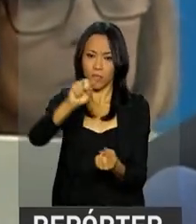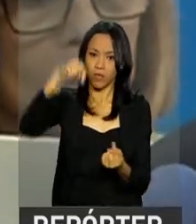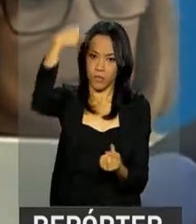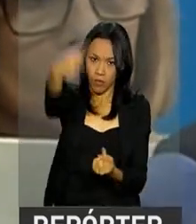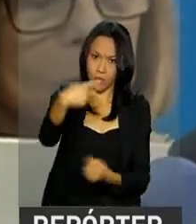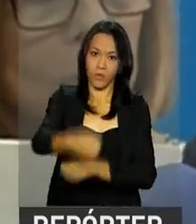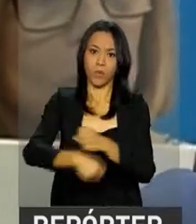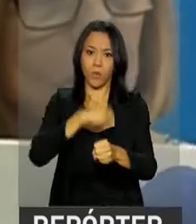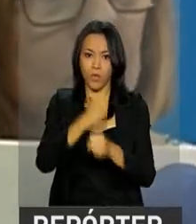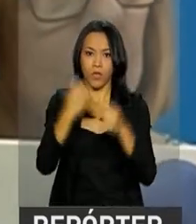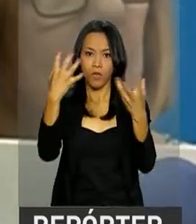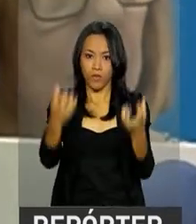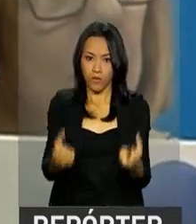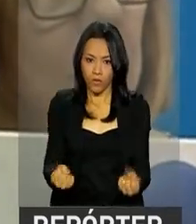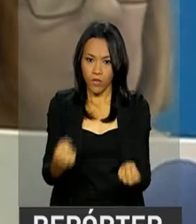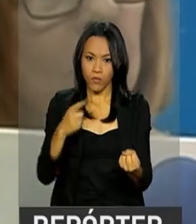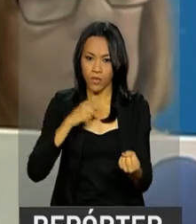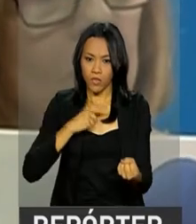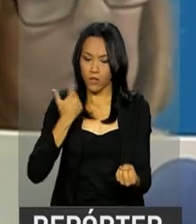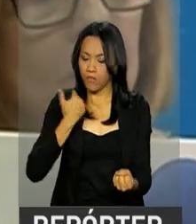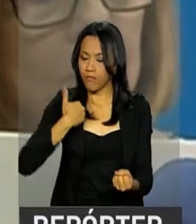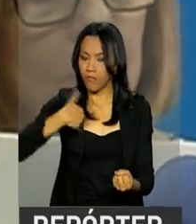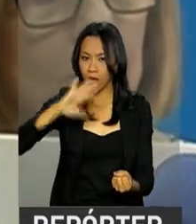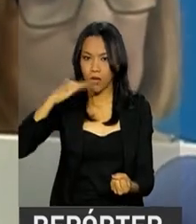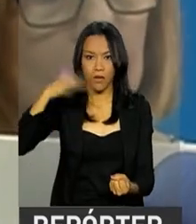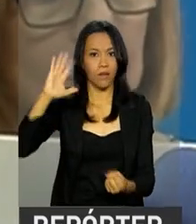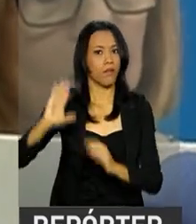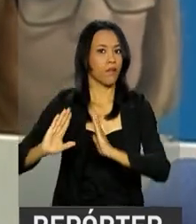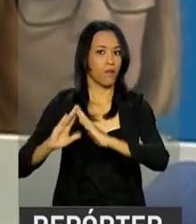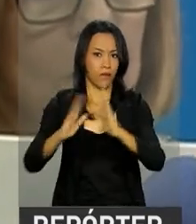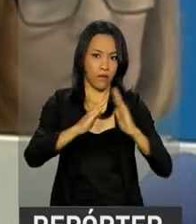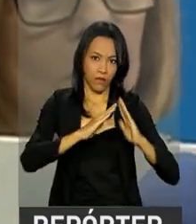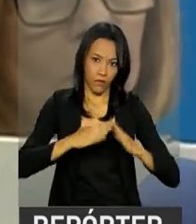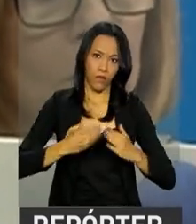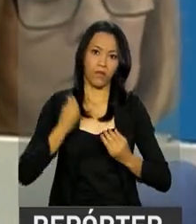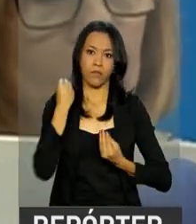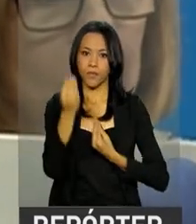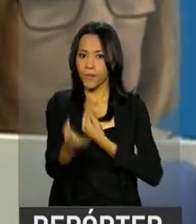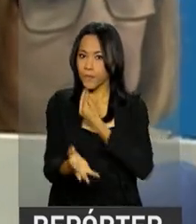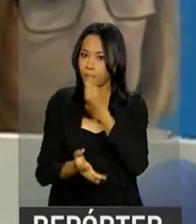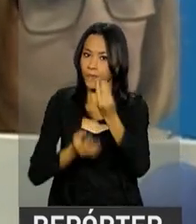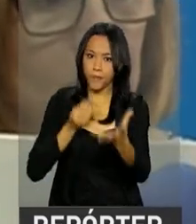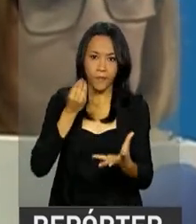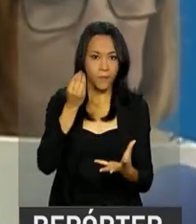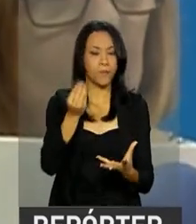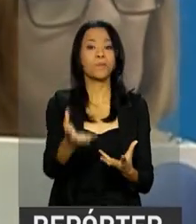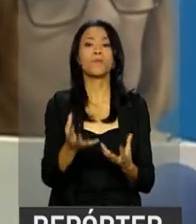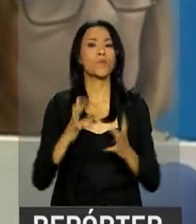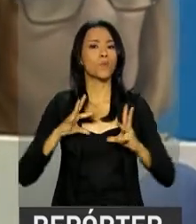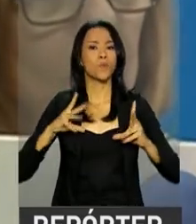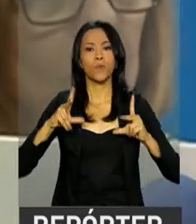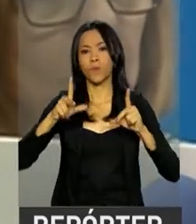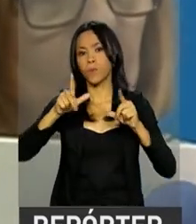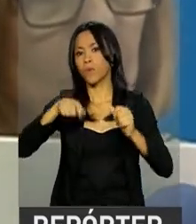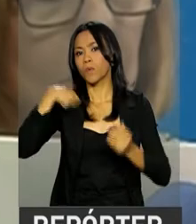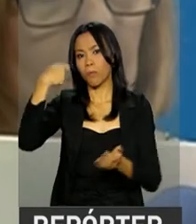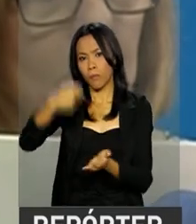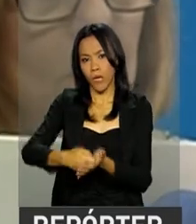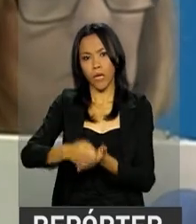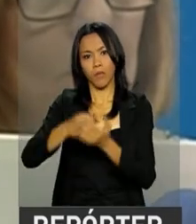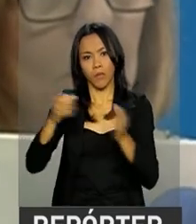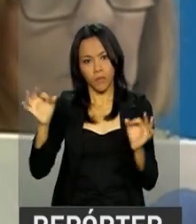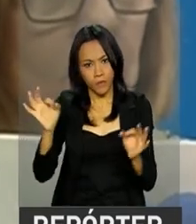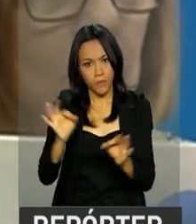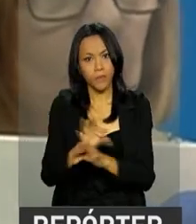vem nós vamos ter outras centenas de milhares em todas as faixas de programas entregues de forma regular com todo o pagamento firme dando à